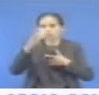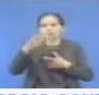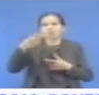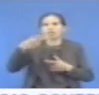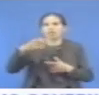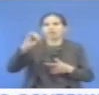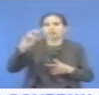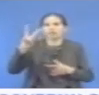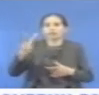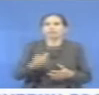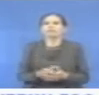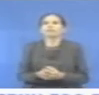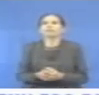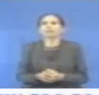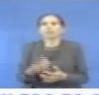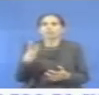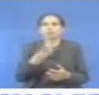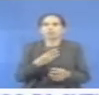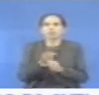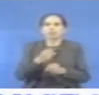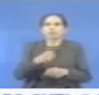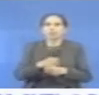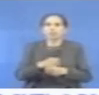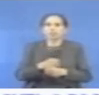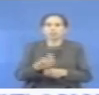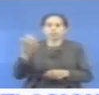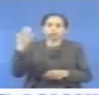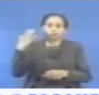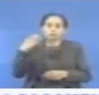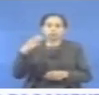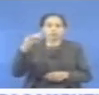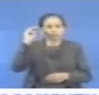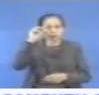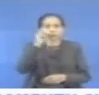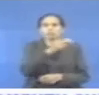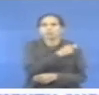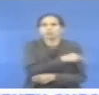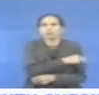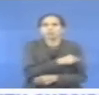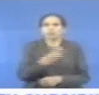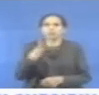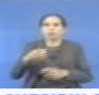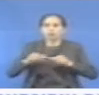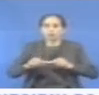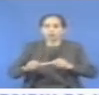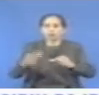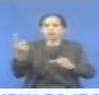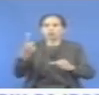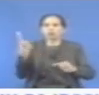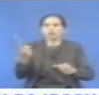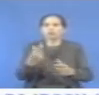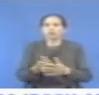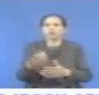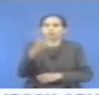Prestação de serviço ser nebe pré ulu cam ihona anterior ao Ministério da Saúde e também a prestação de serviço ser nema cam continua no fato entrou agora. Agora,